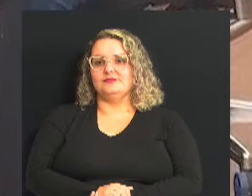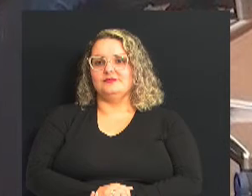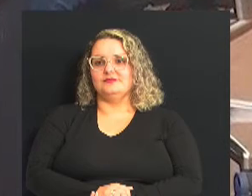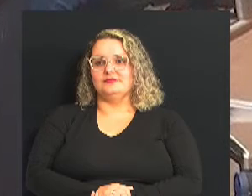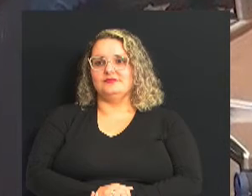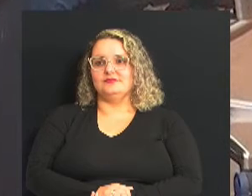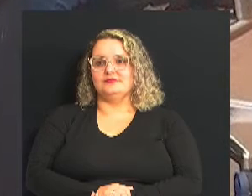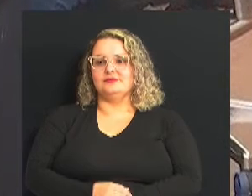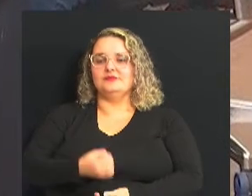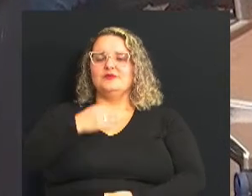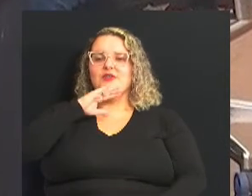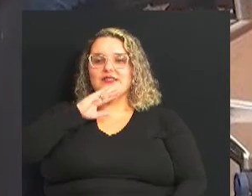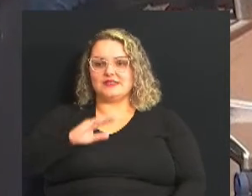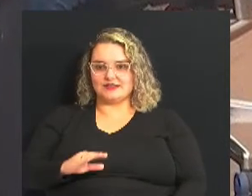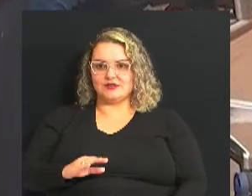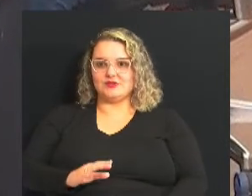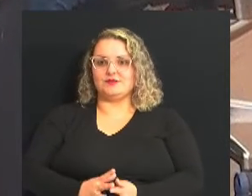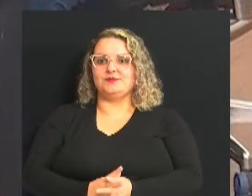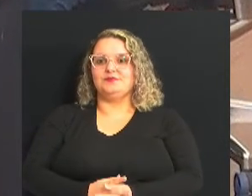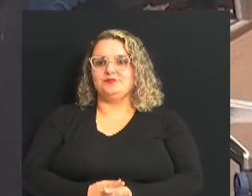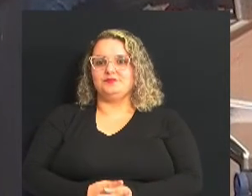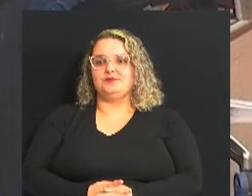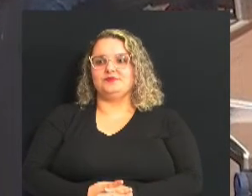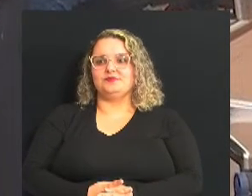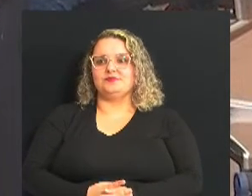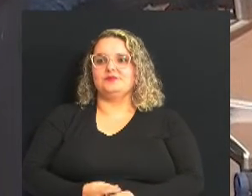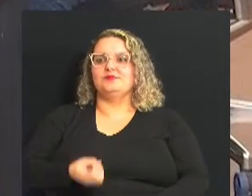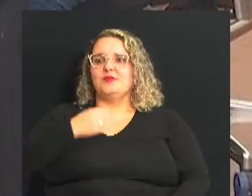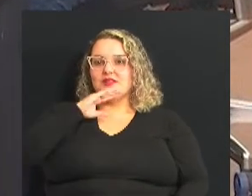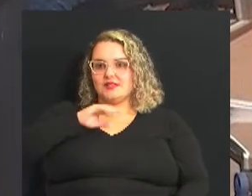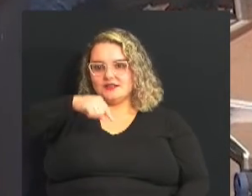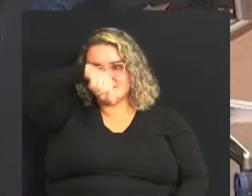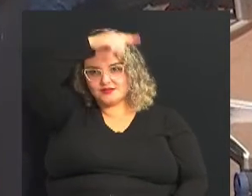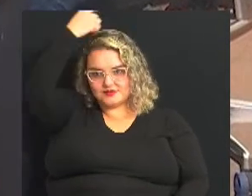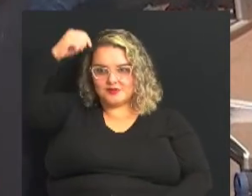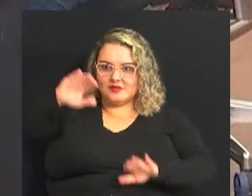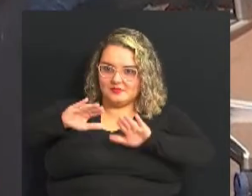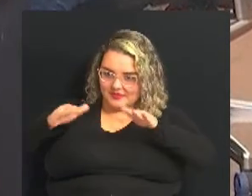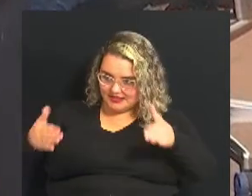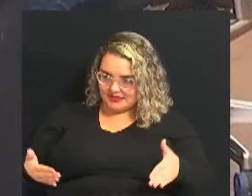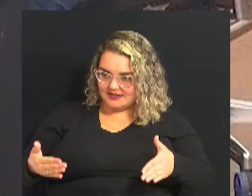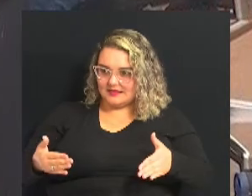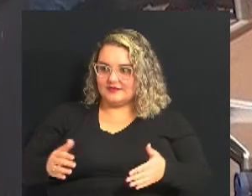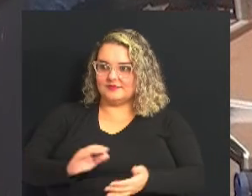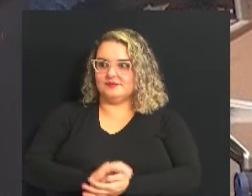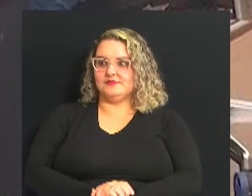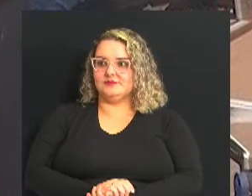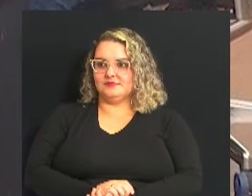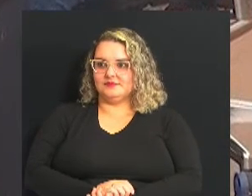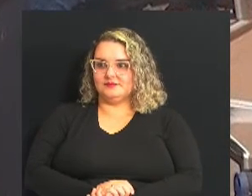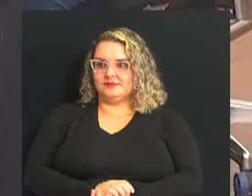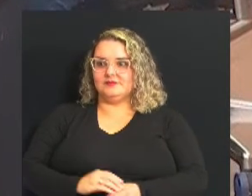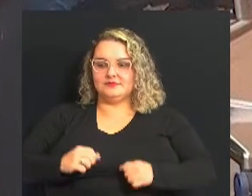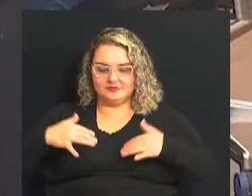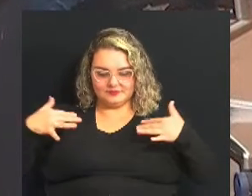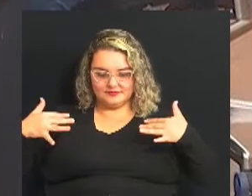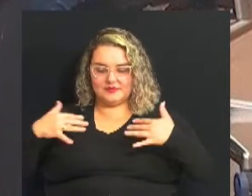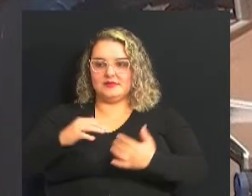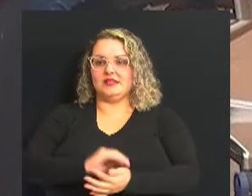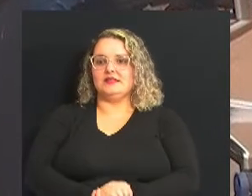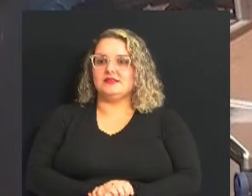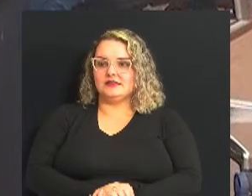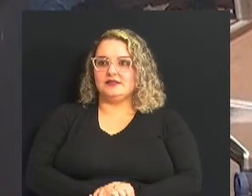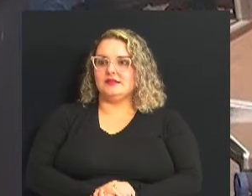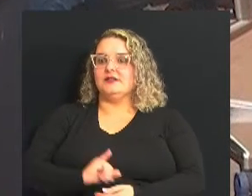Boa tarde. Boa tarde, Gaspar. Boa tarde, mesa. O pessoal que está aqui na plateia.